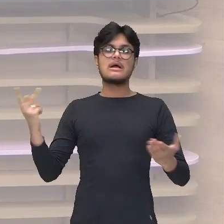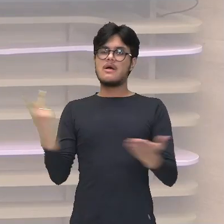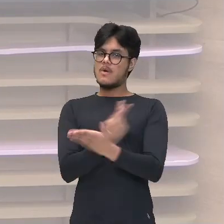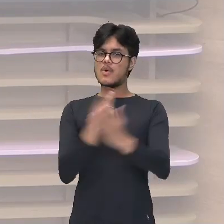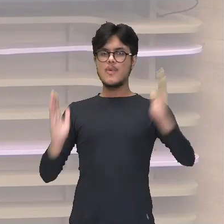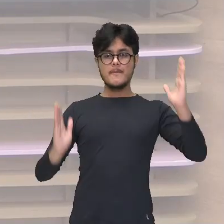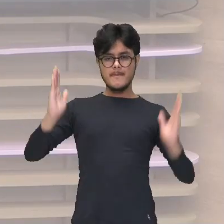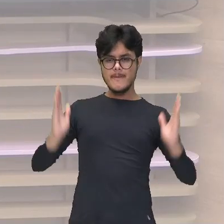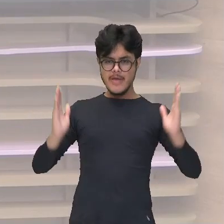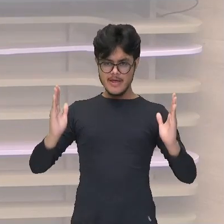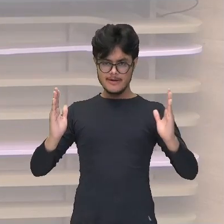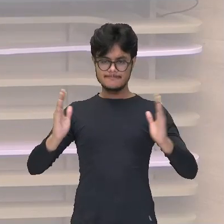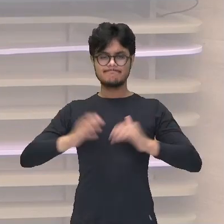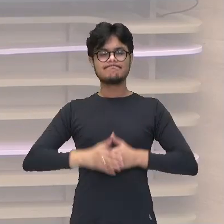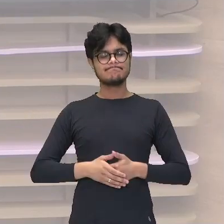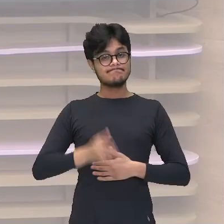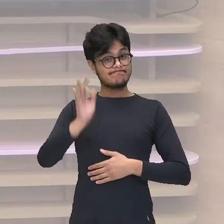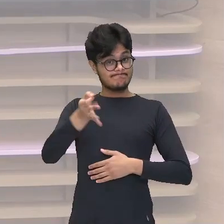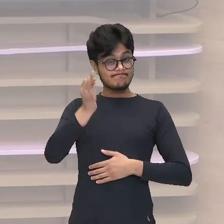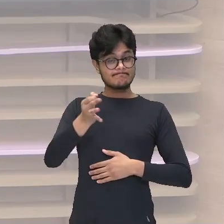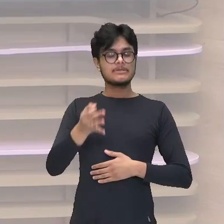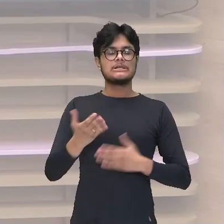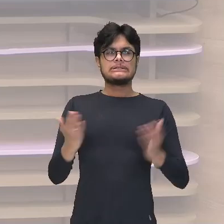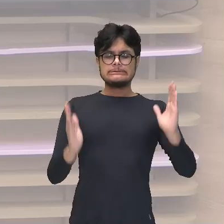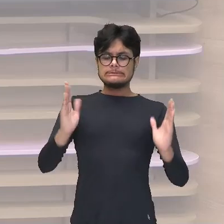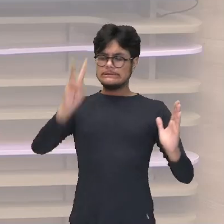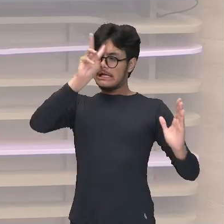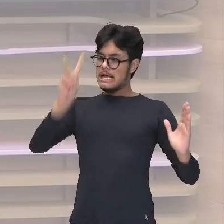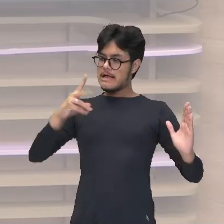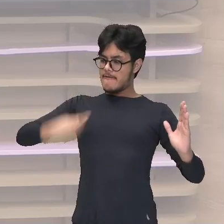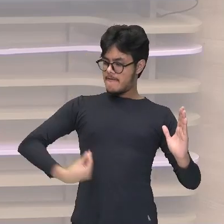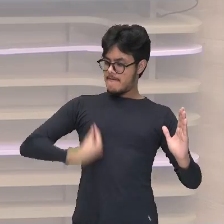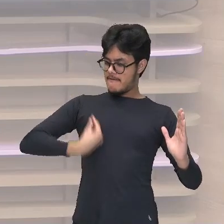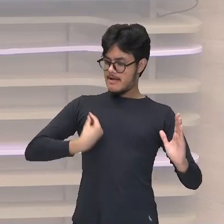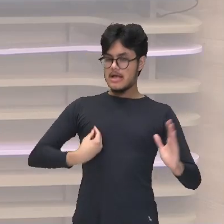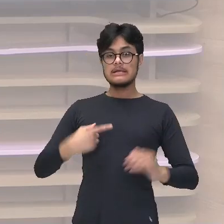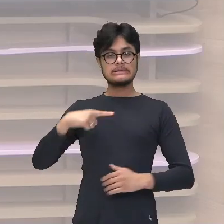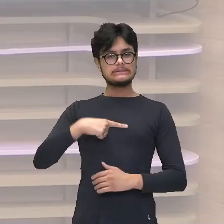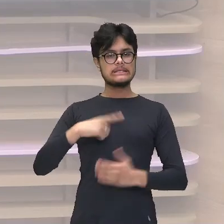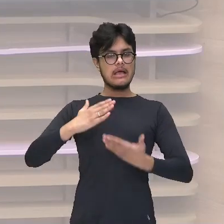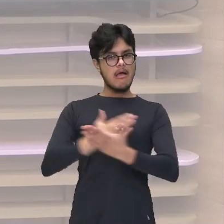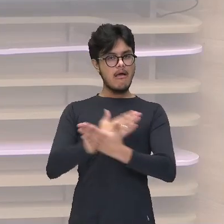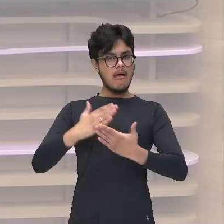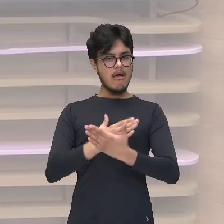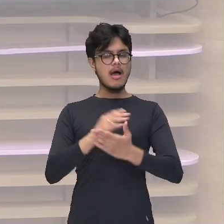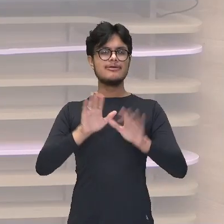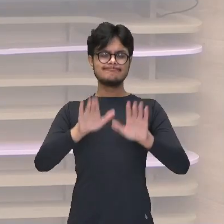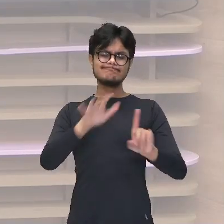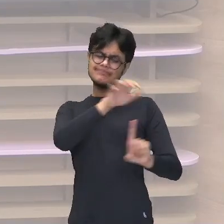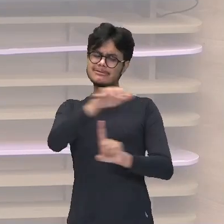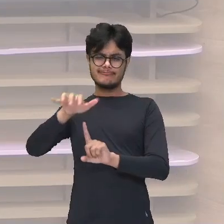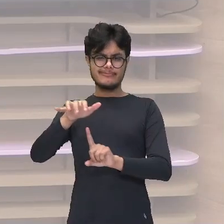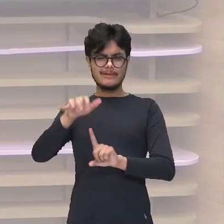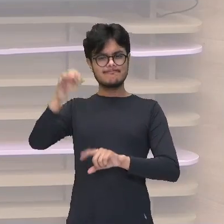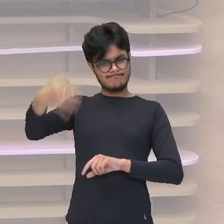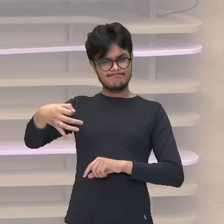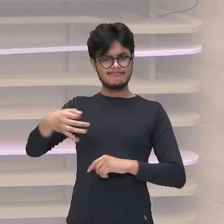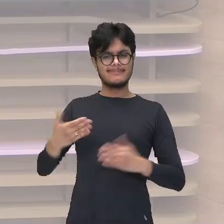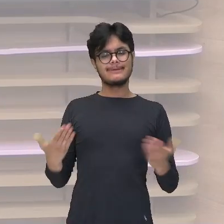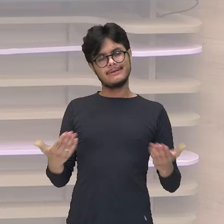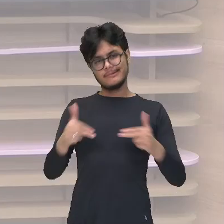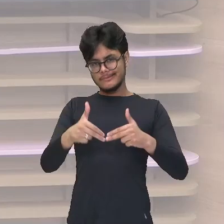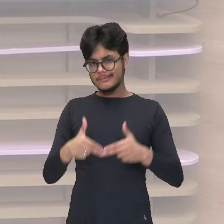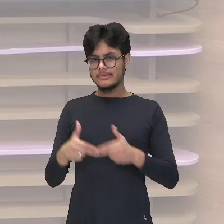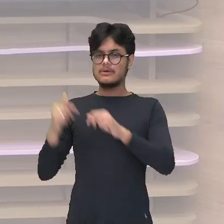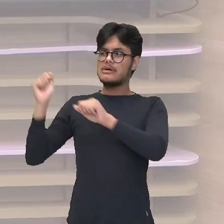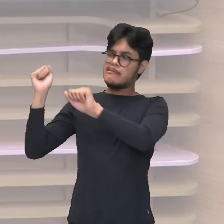durante esse período, né? Onde a gente tinha aí alguns dos principais fatores, né? Que faziam com